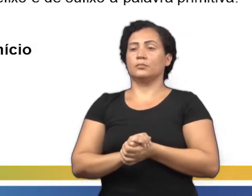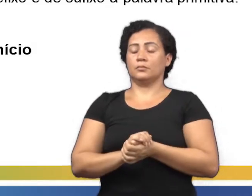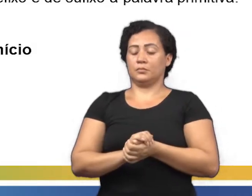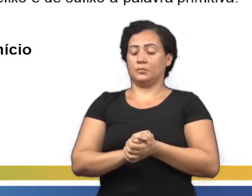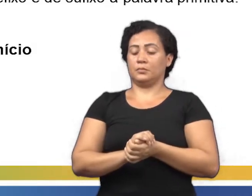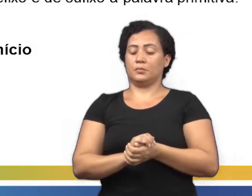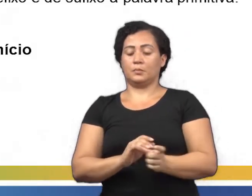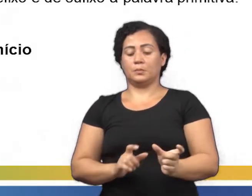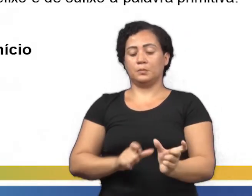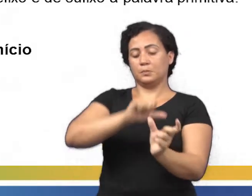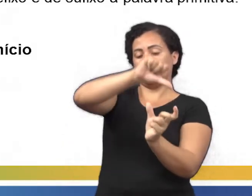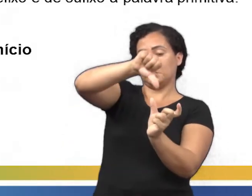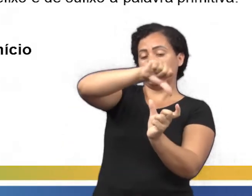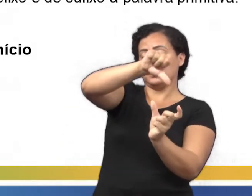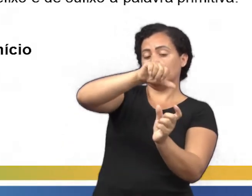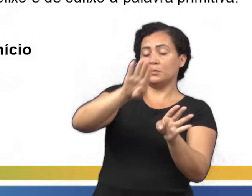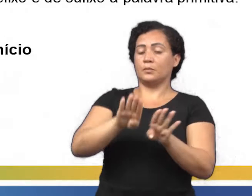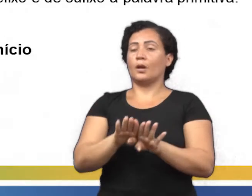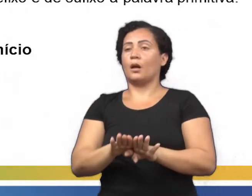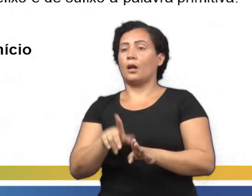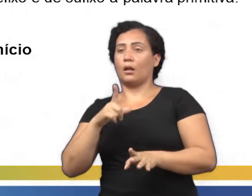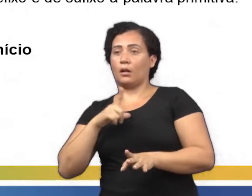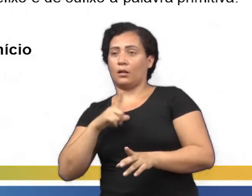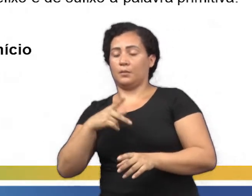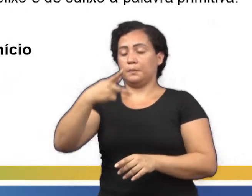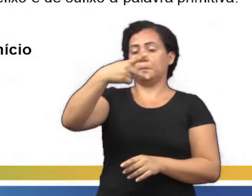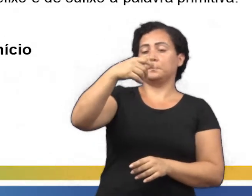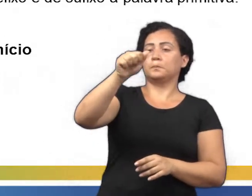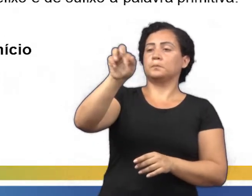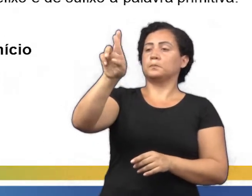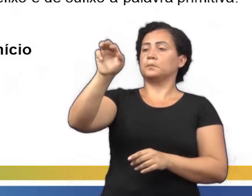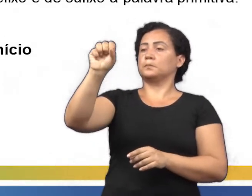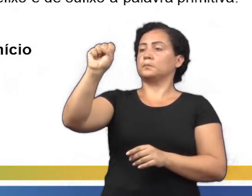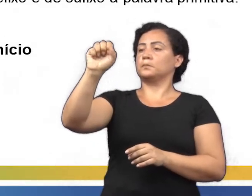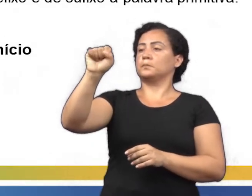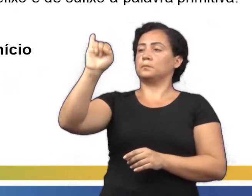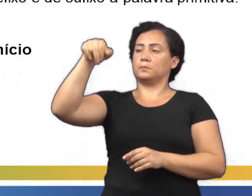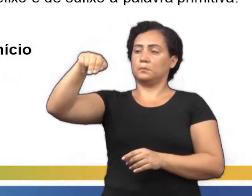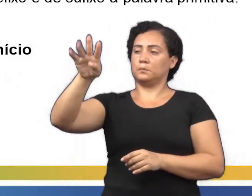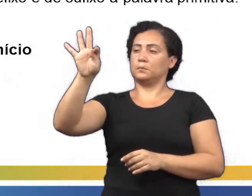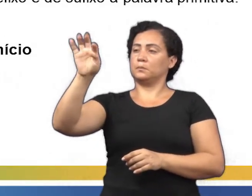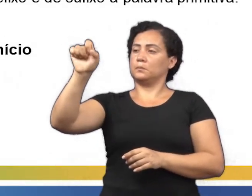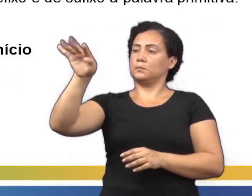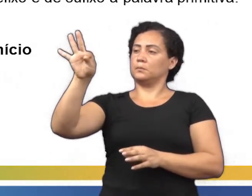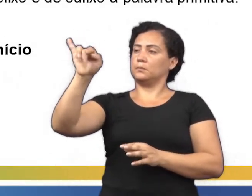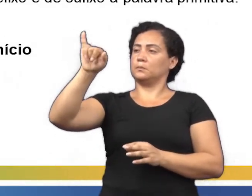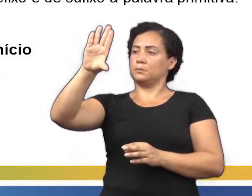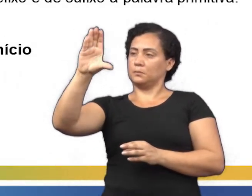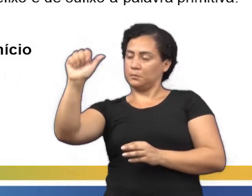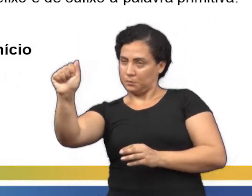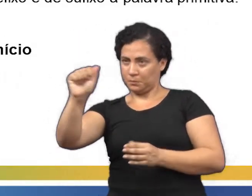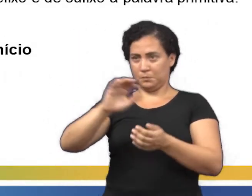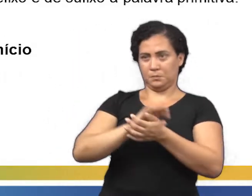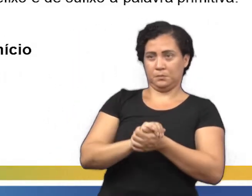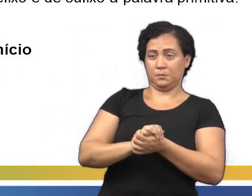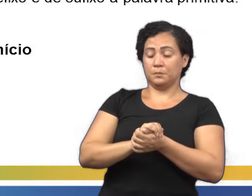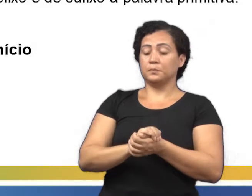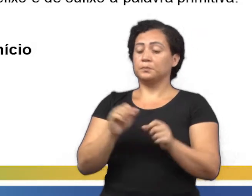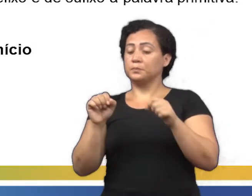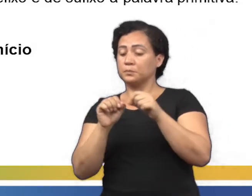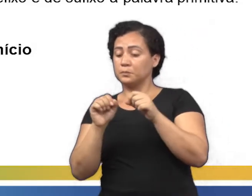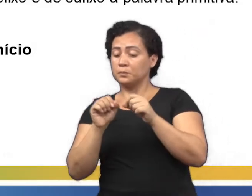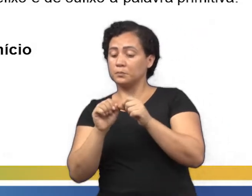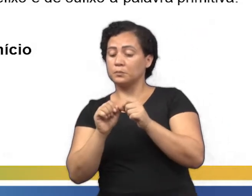por derivação. Eu tenho aí a parasintética. O que é esse processo parasintética? Eu faço